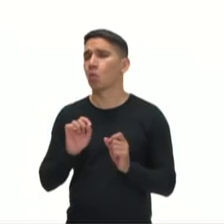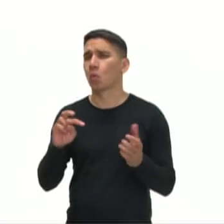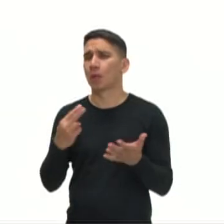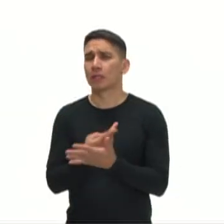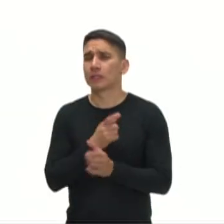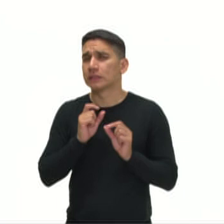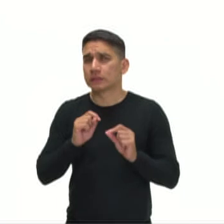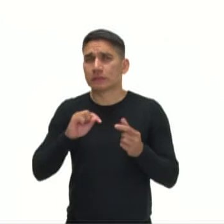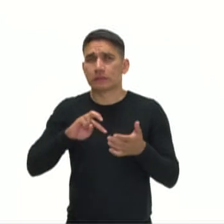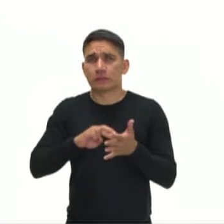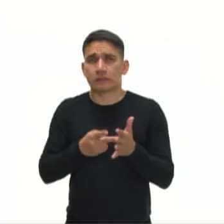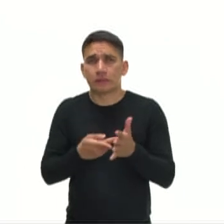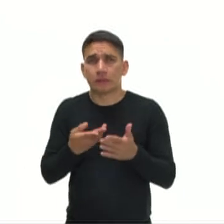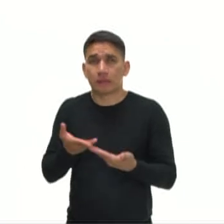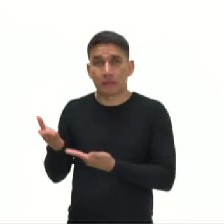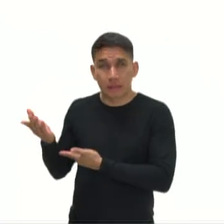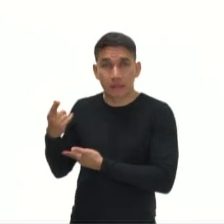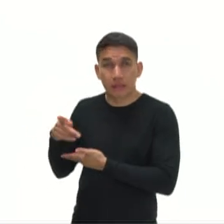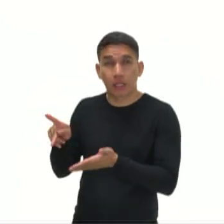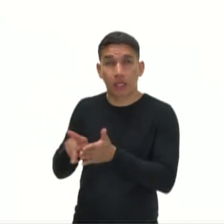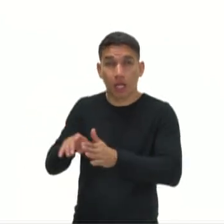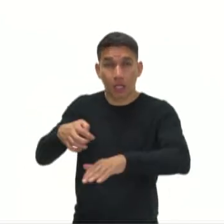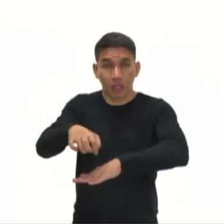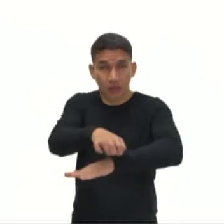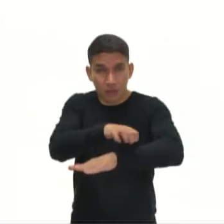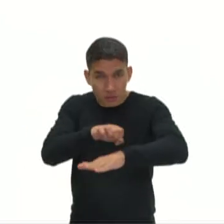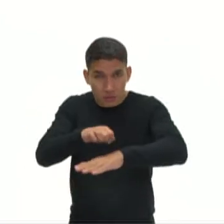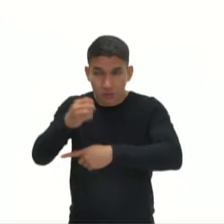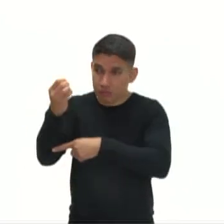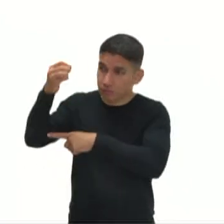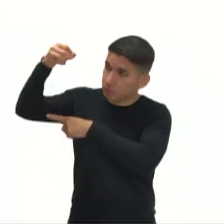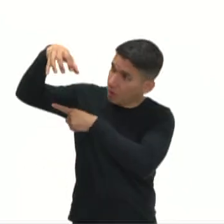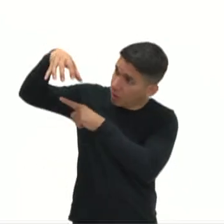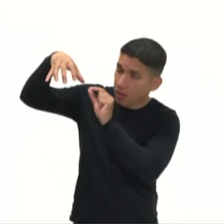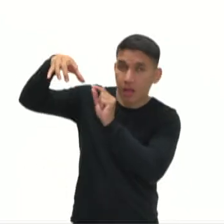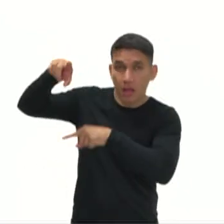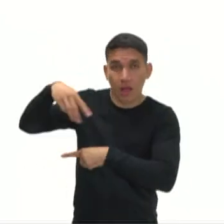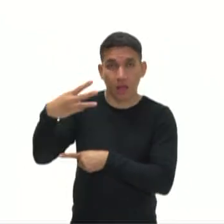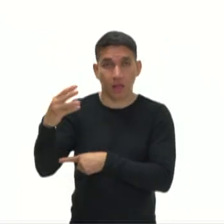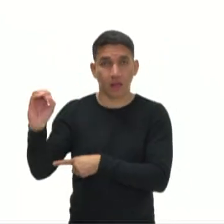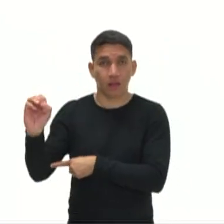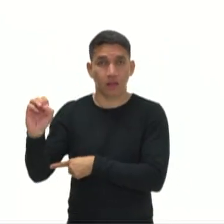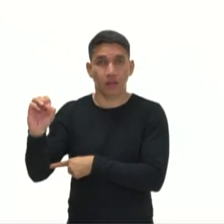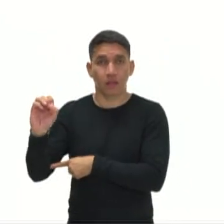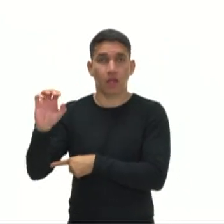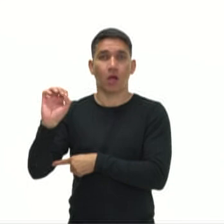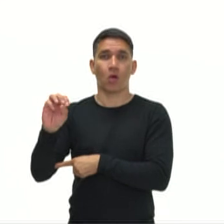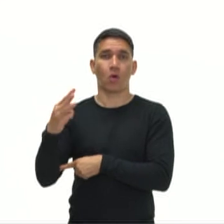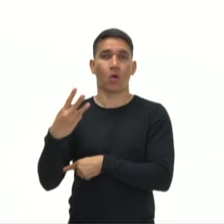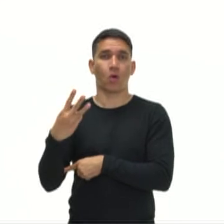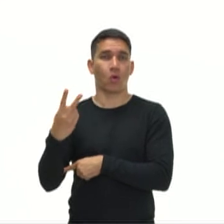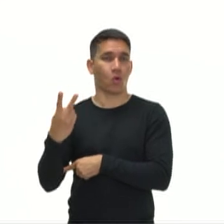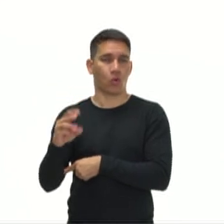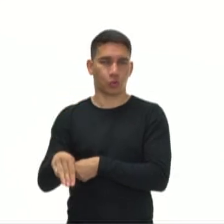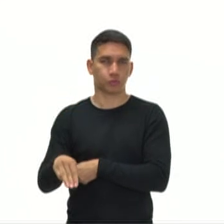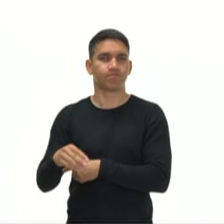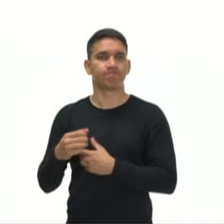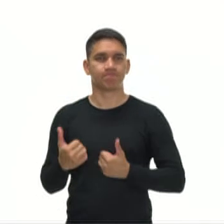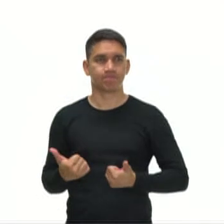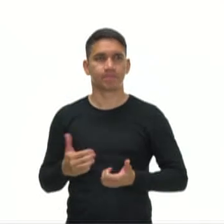tenho aí que a resistência dessa lâmpada é 300 ohms. Tá certinho, gente? Então, é